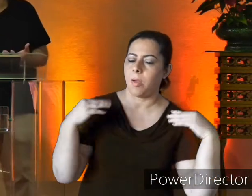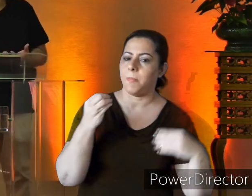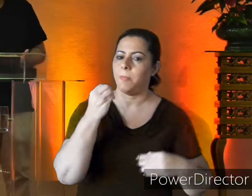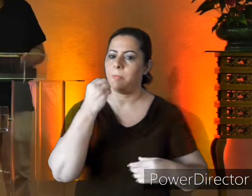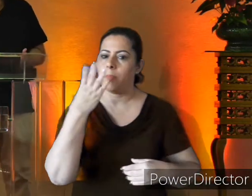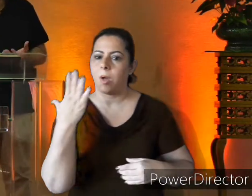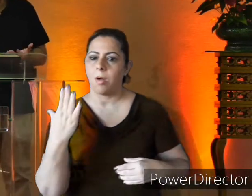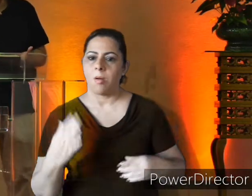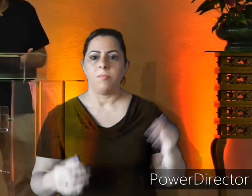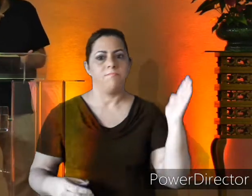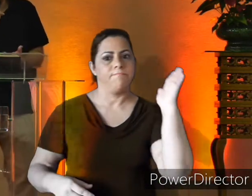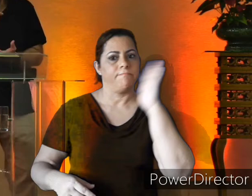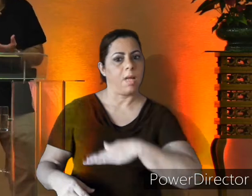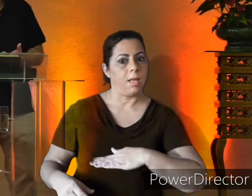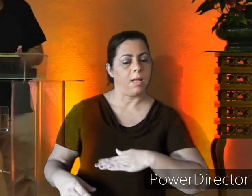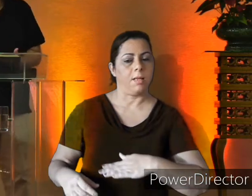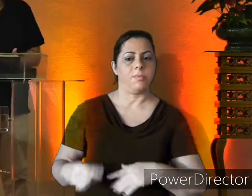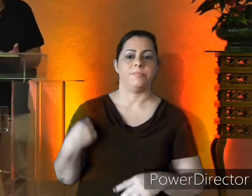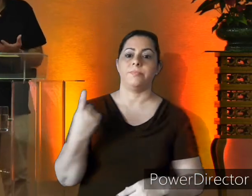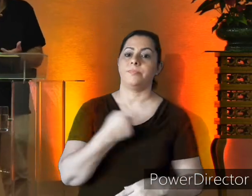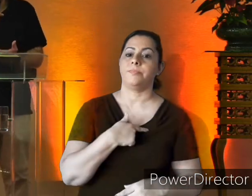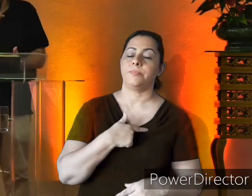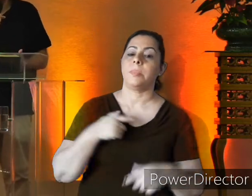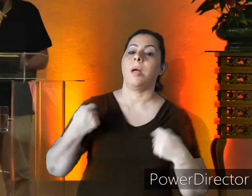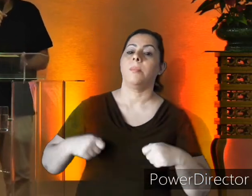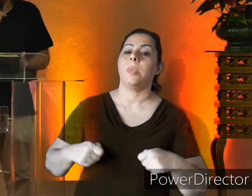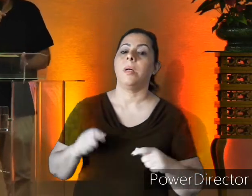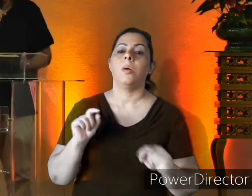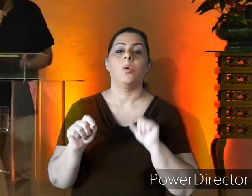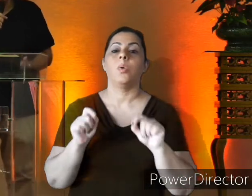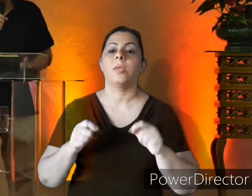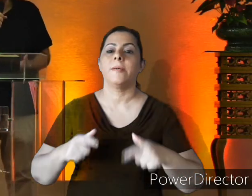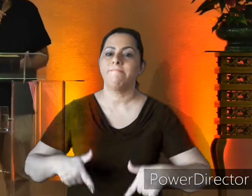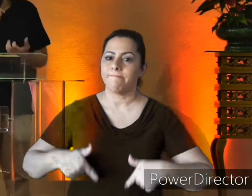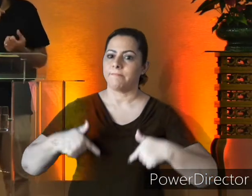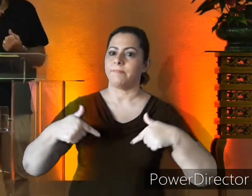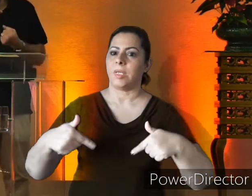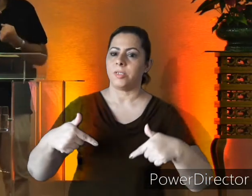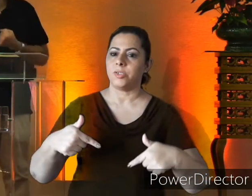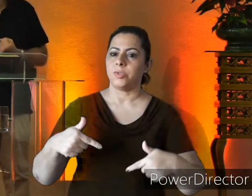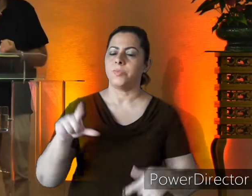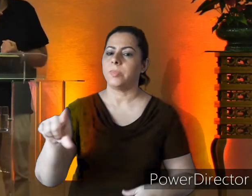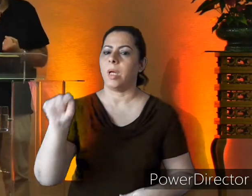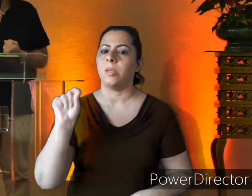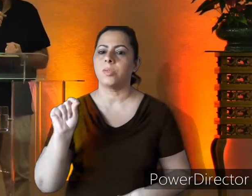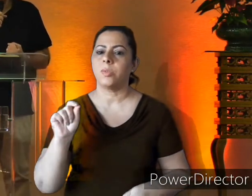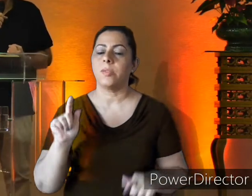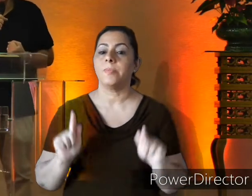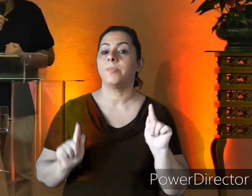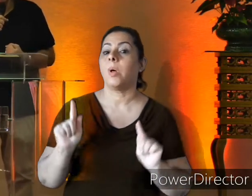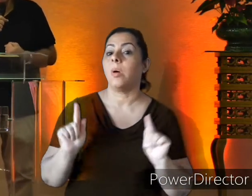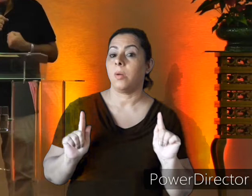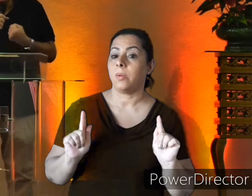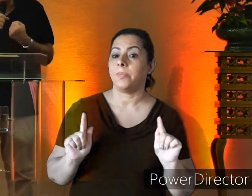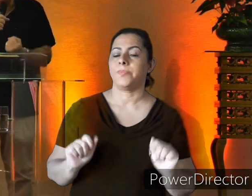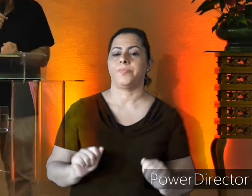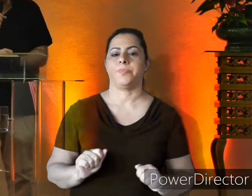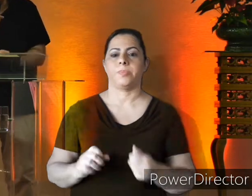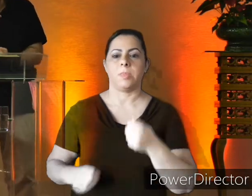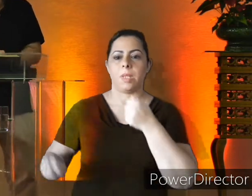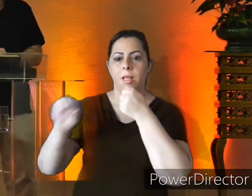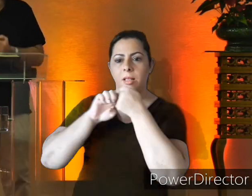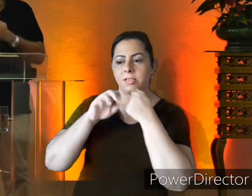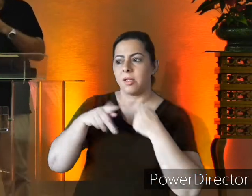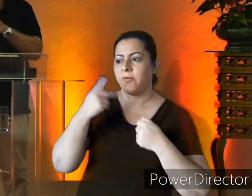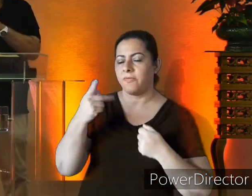Posicionados. Quando Eliseu diz para aquele homem, para aquele rapaz, porque mais são os que estão conosco do que os que estão